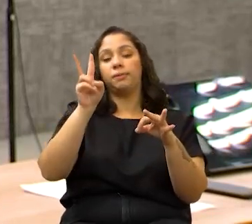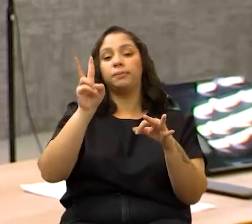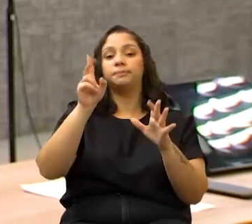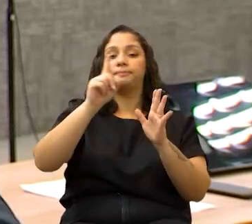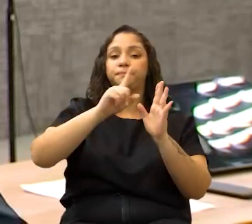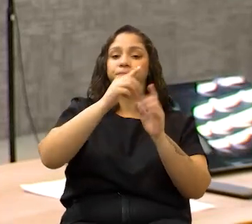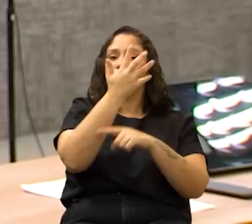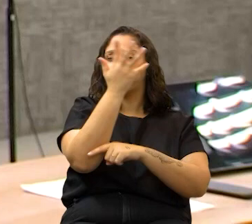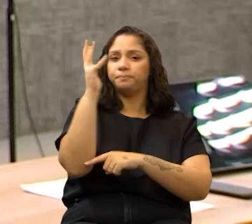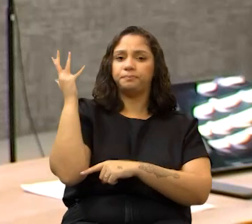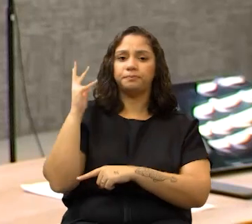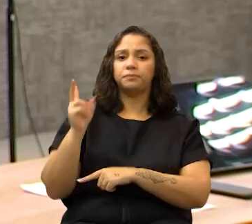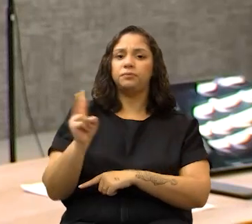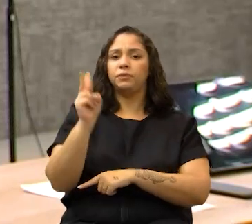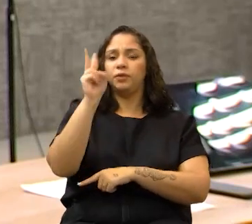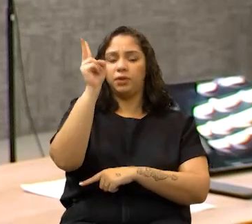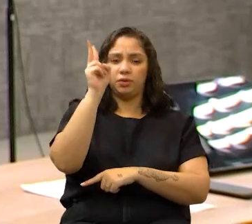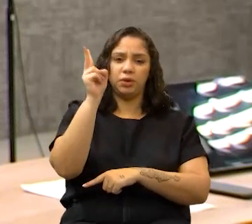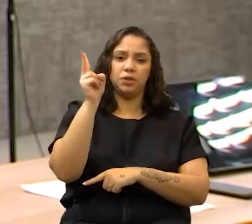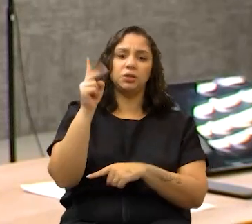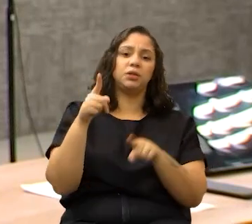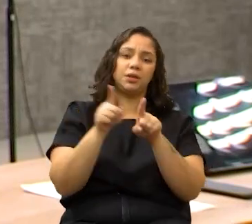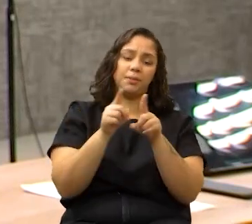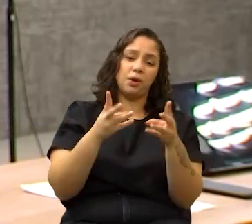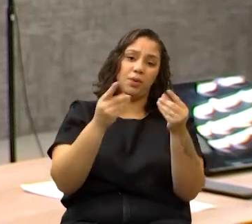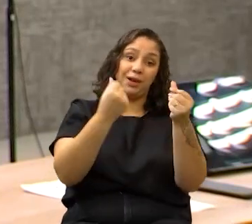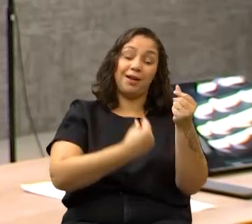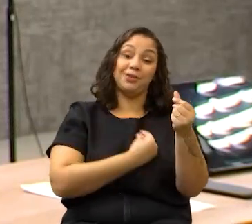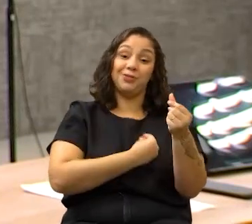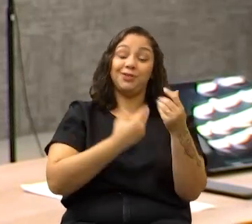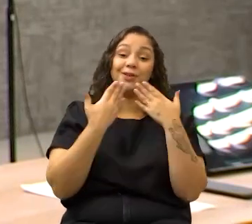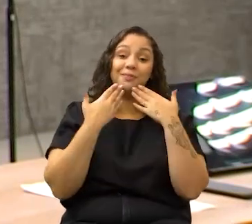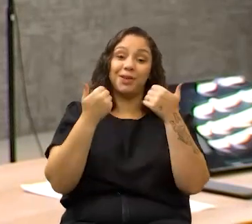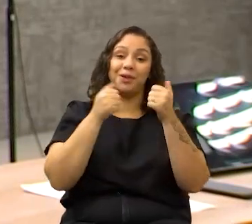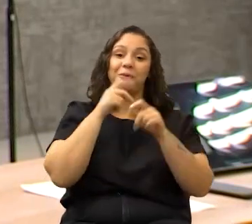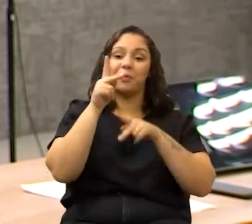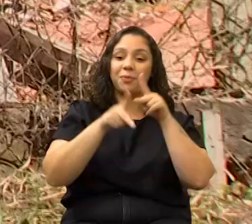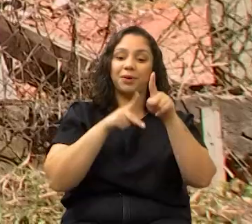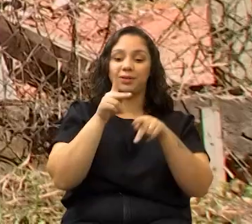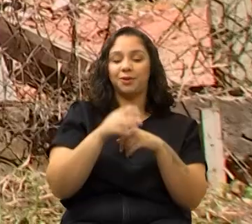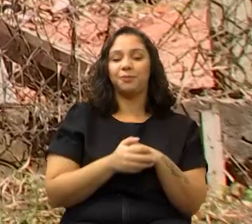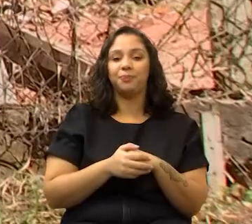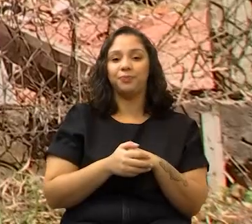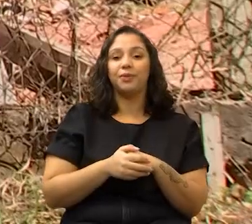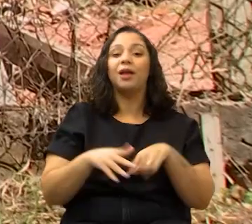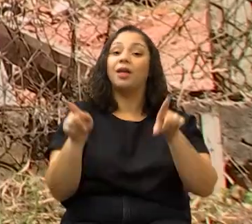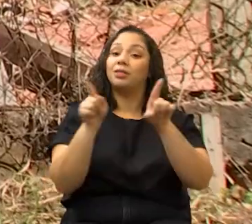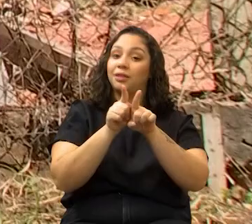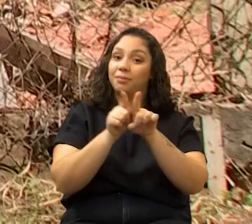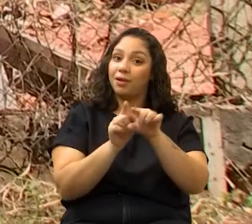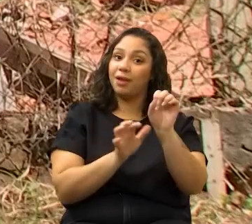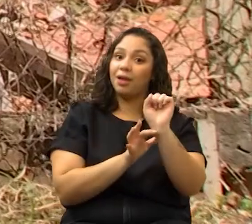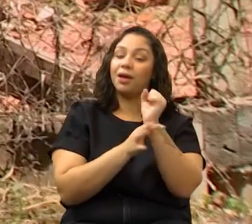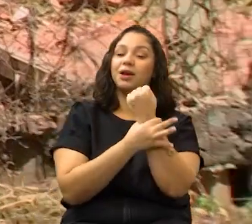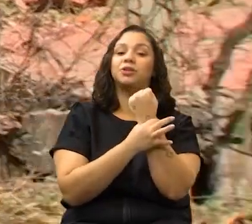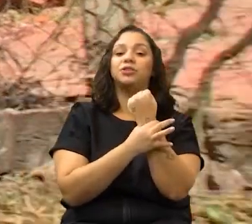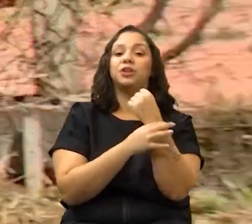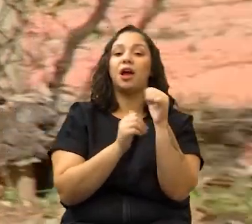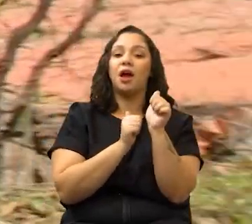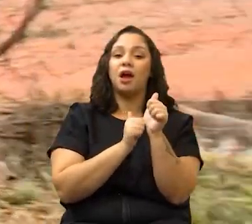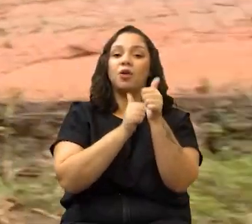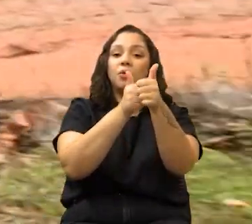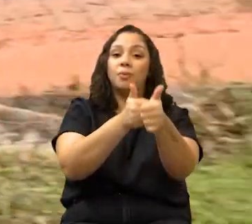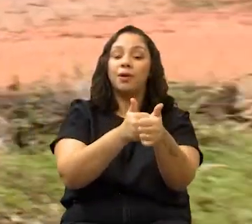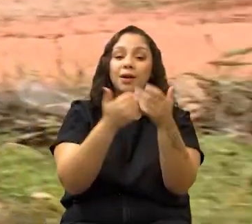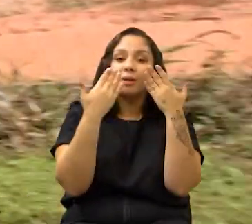nosso ecossistema, valoriza o meio ambiente, enfim, traz uma qualidade de vida melhor também para a nossa população. Ele também garantiu que irá